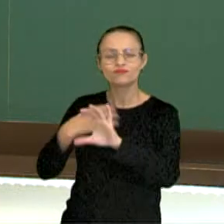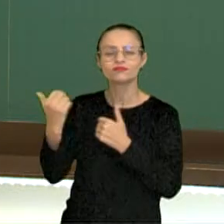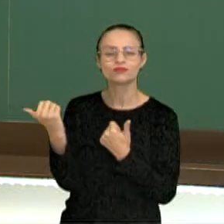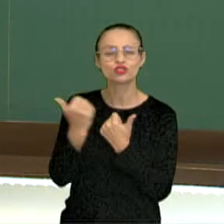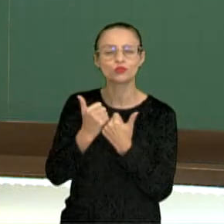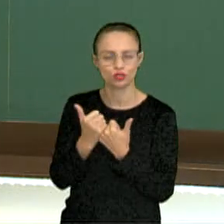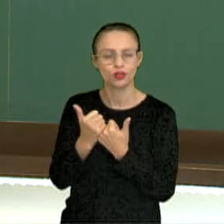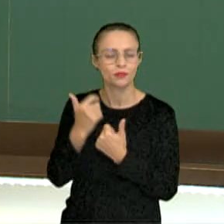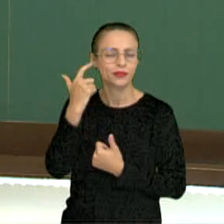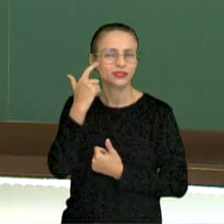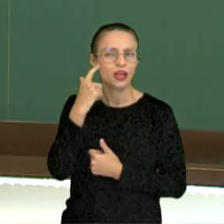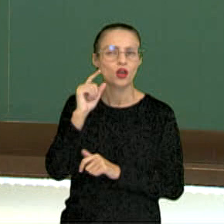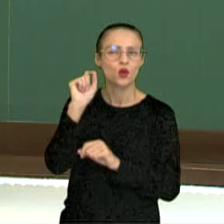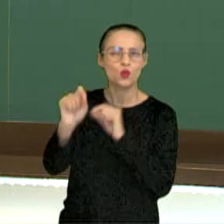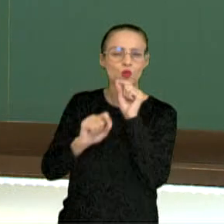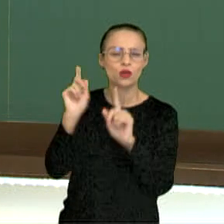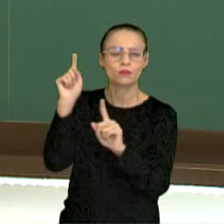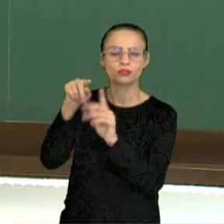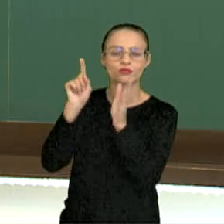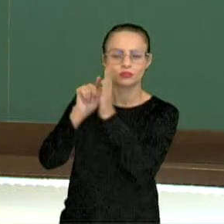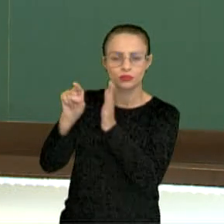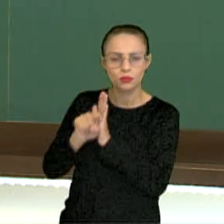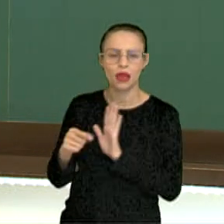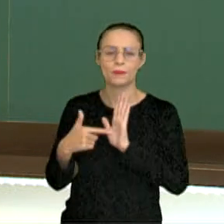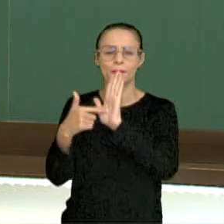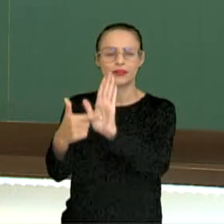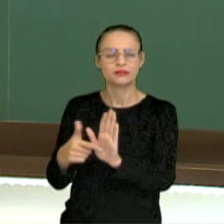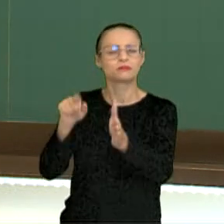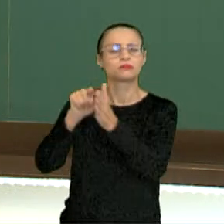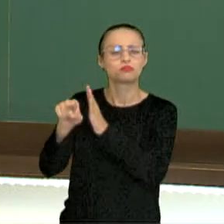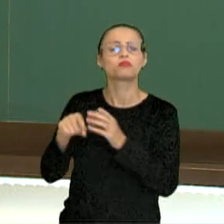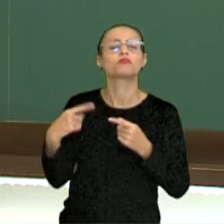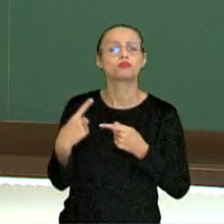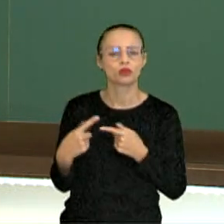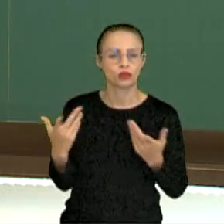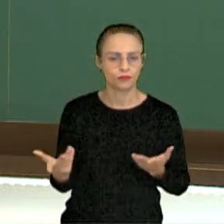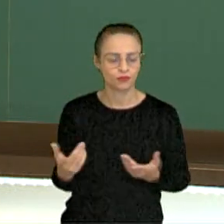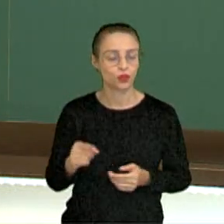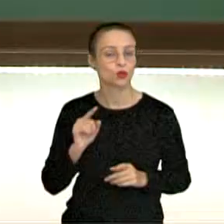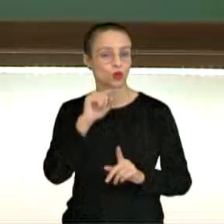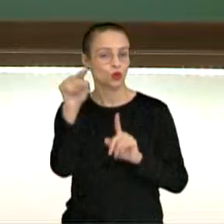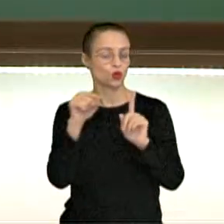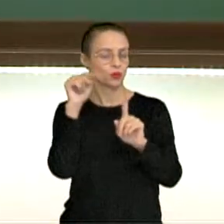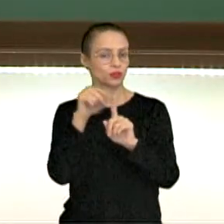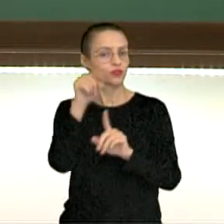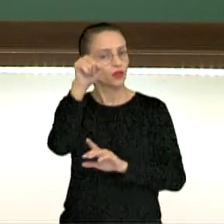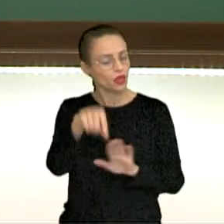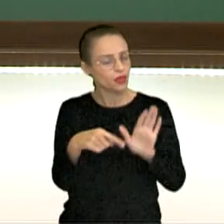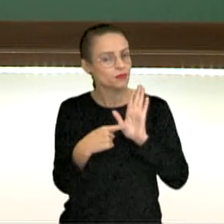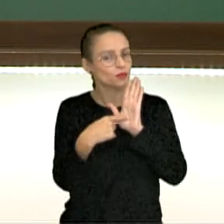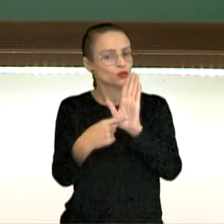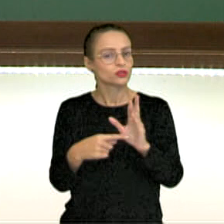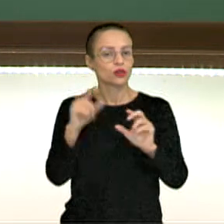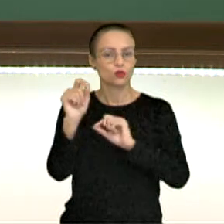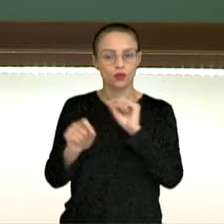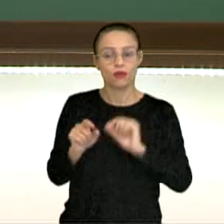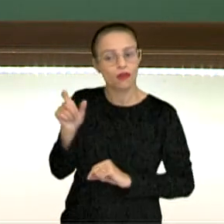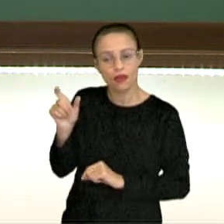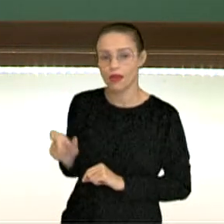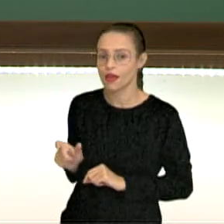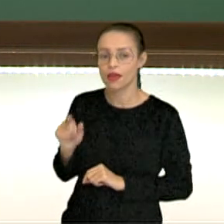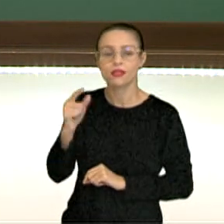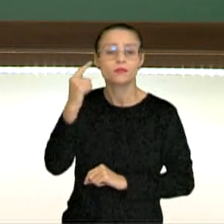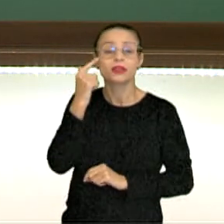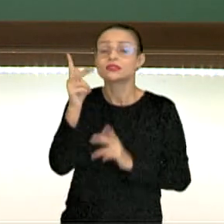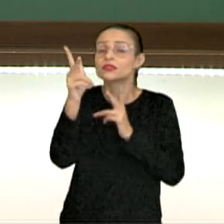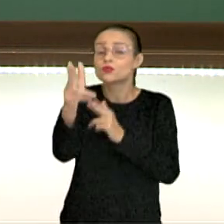dela usar esse recurso, apresentar perguntas? O objetivo dela é mostrar que ela pensa como você